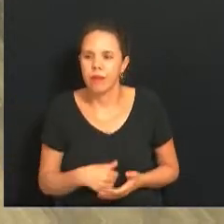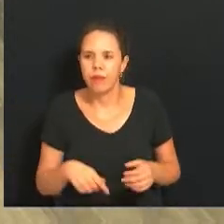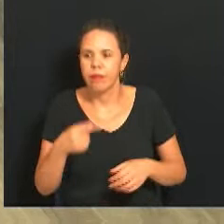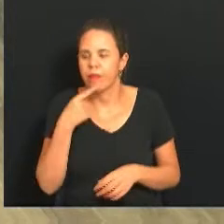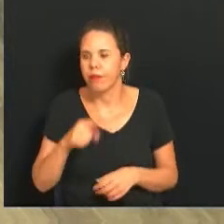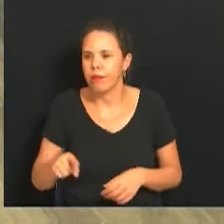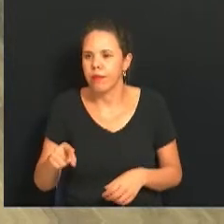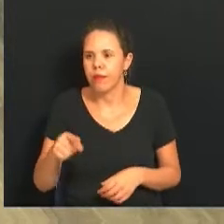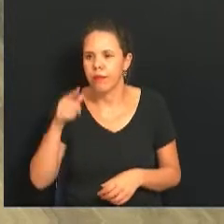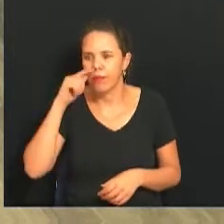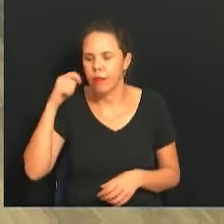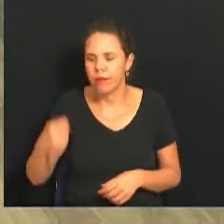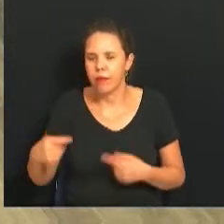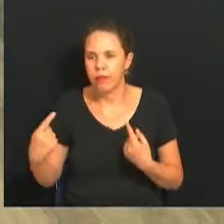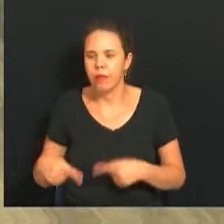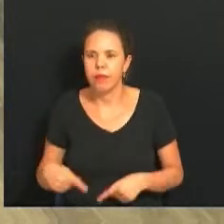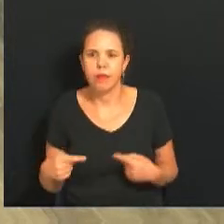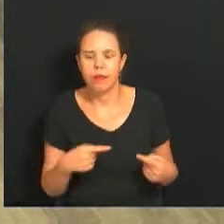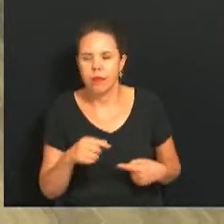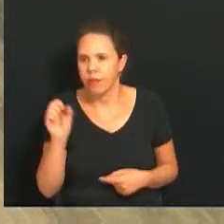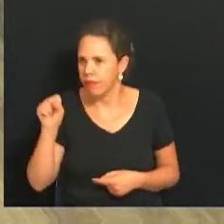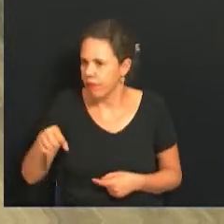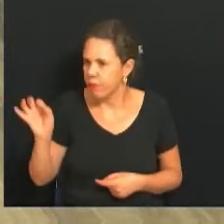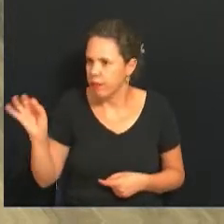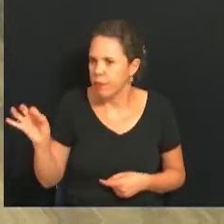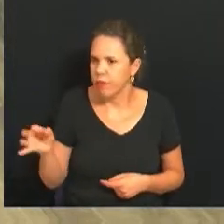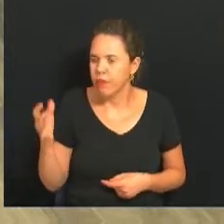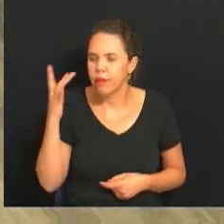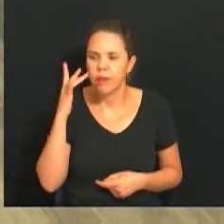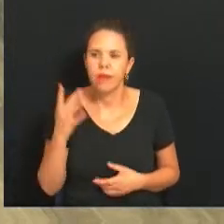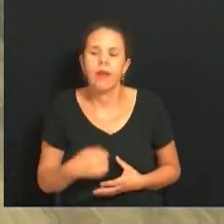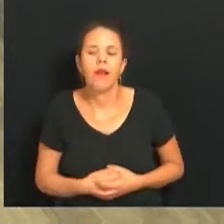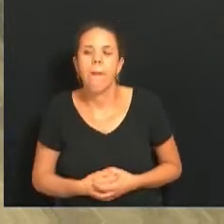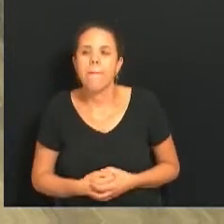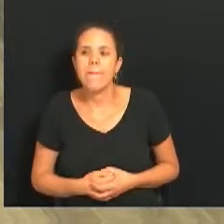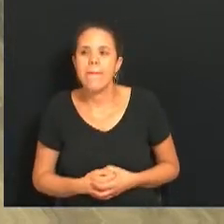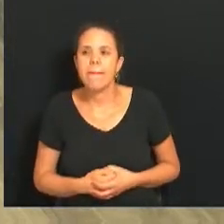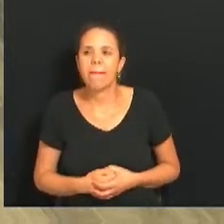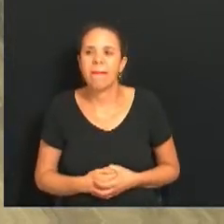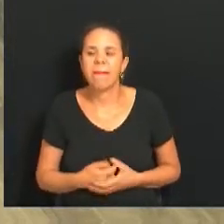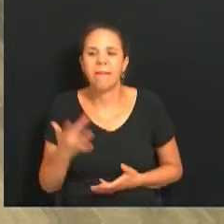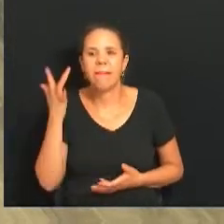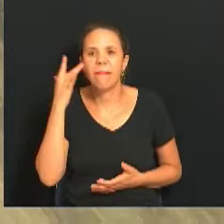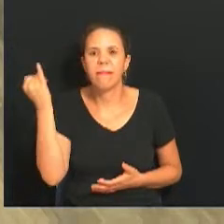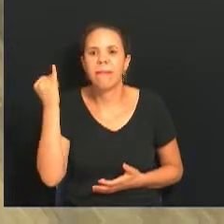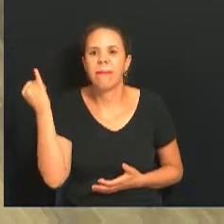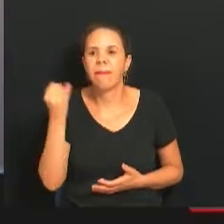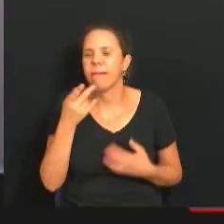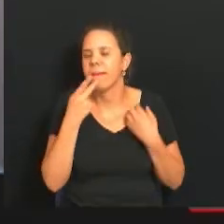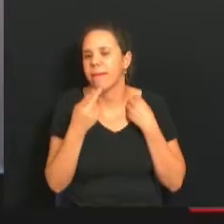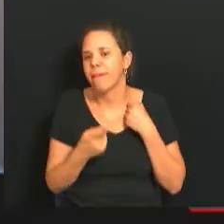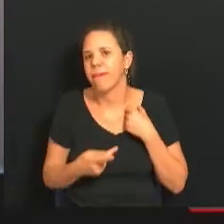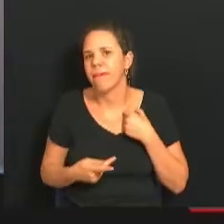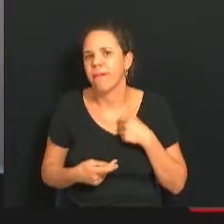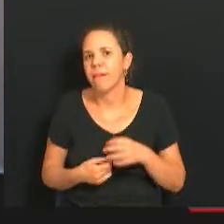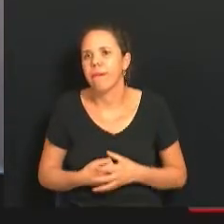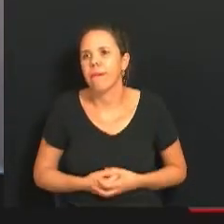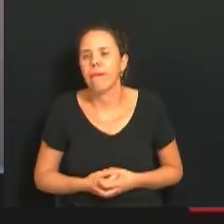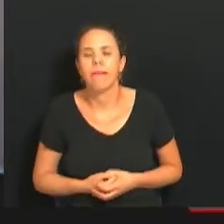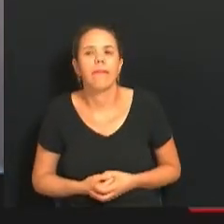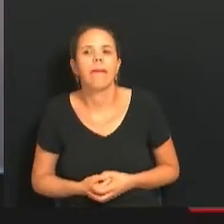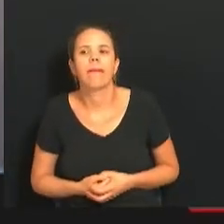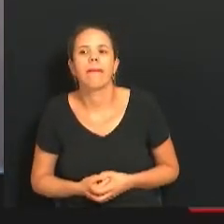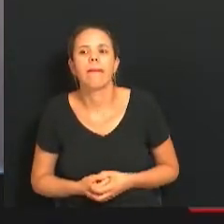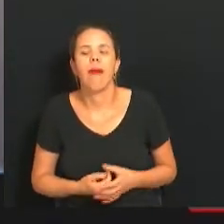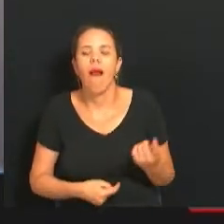Ucrânia? Com certeza, Gabriel. Eu acho que, inclusive, acho que é importante a gente colocar que sanções